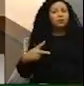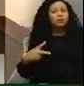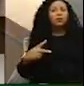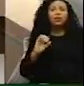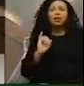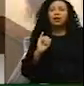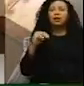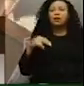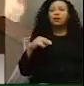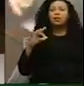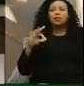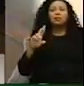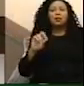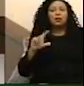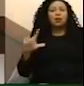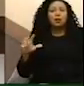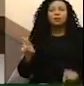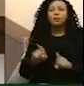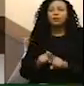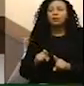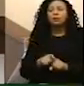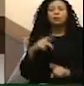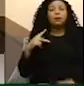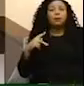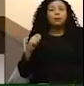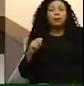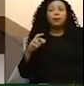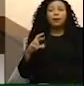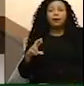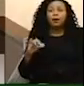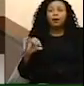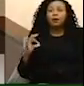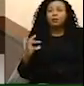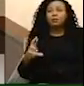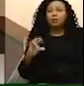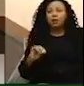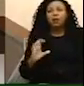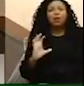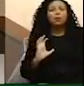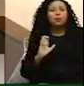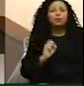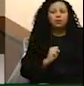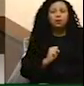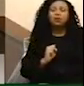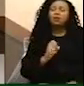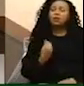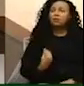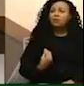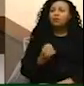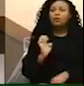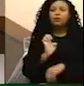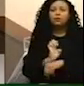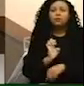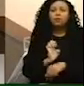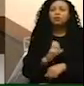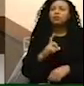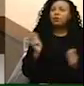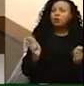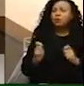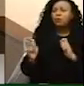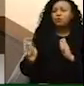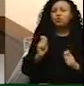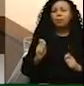e paritária. Eu adoraria que vivêssemos em um Estado com condições fiscais para custear tudo isso. Só